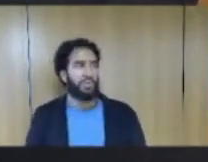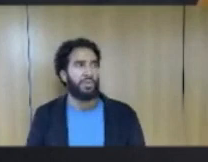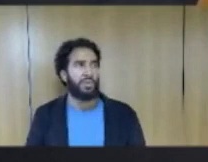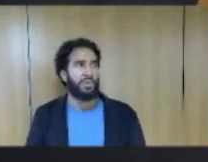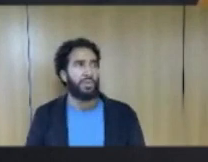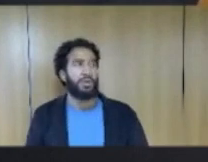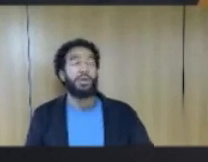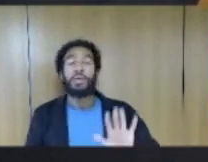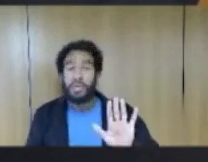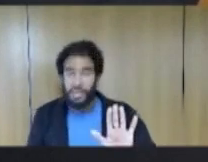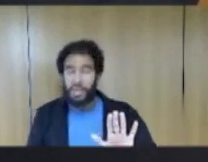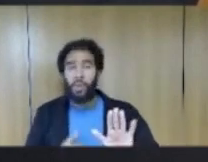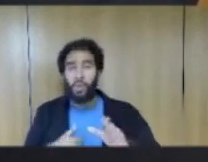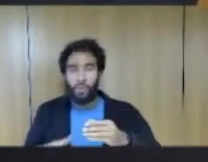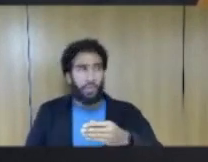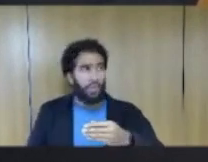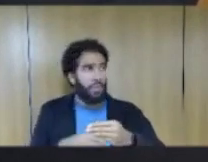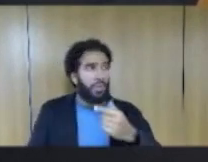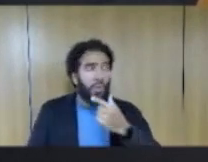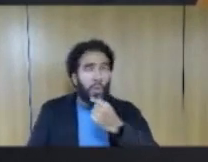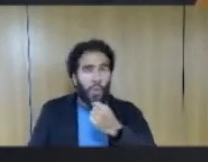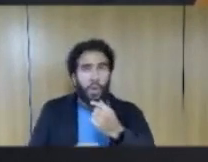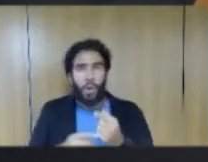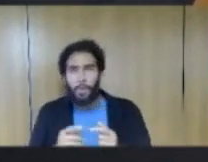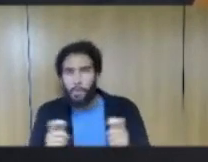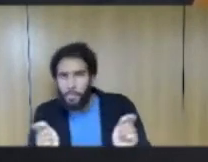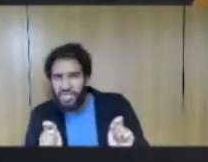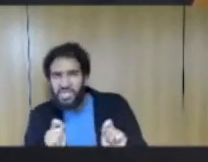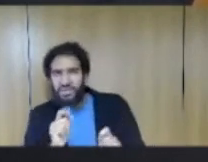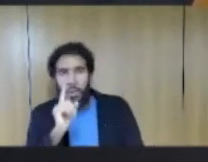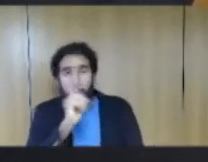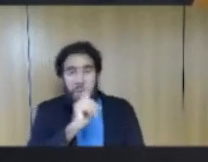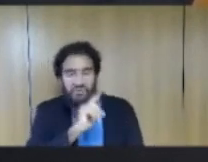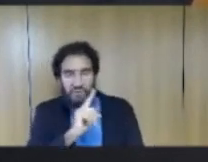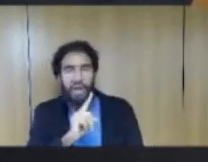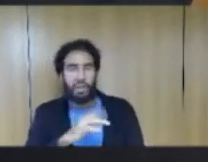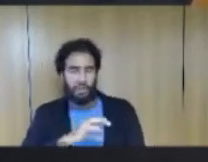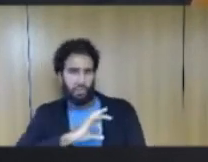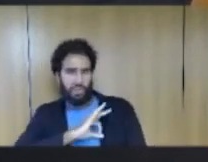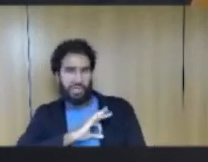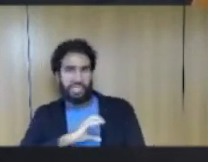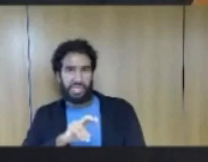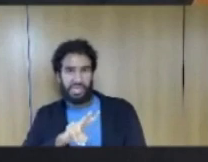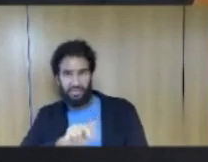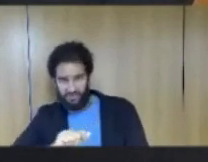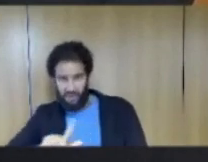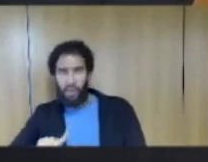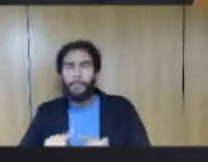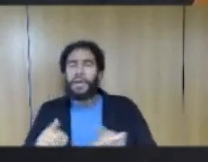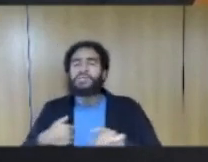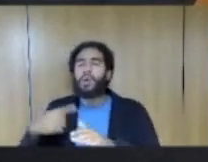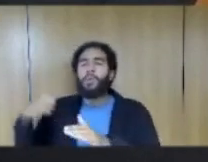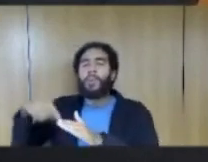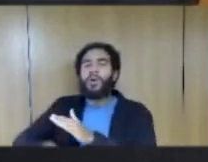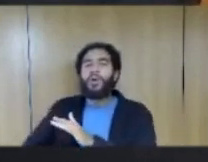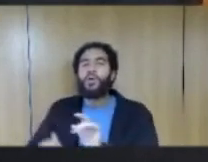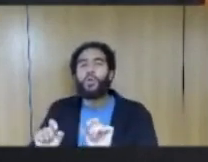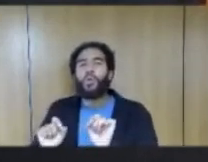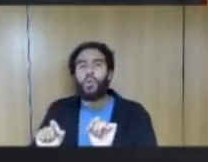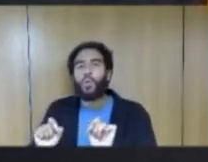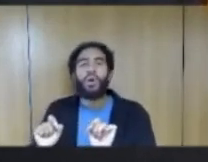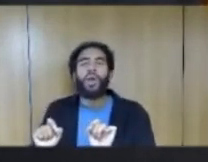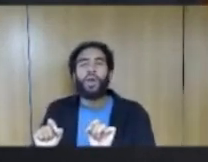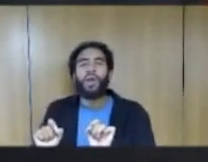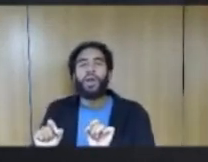a pergunta do colega sobre uma possível falha na Polícia Civil É eu gostaria de me aprofundar melhor para entender os termos dessa